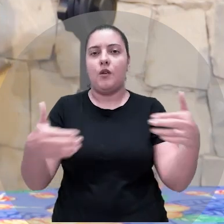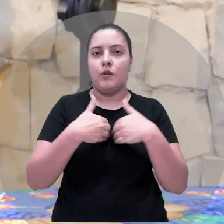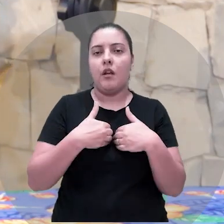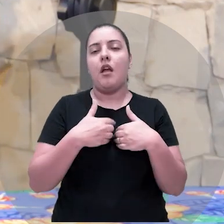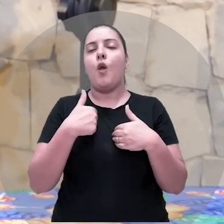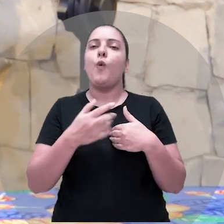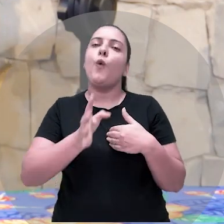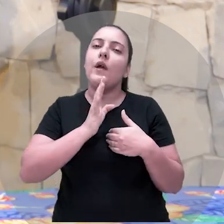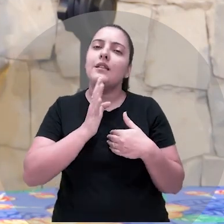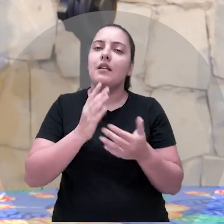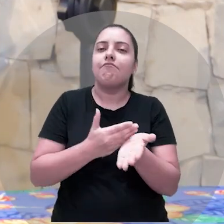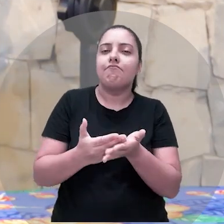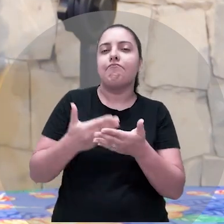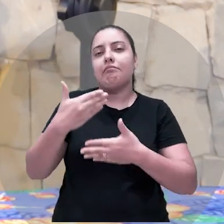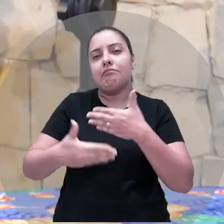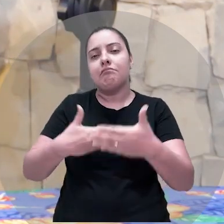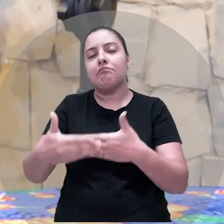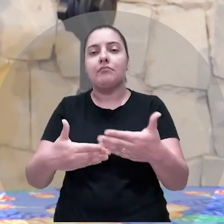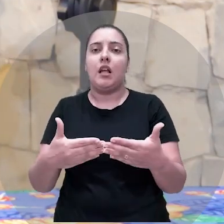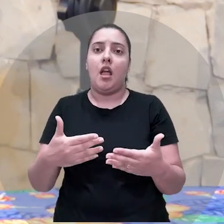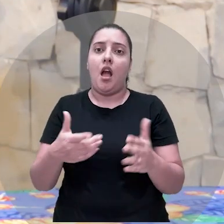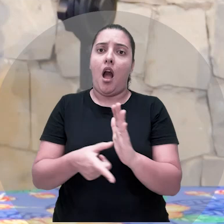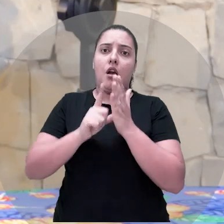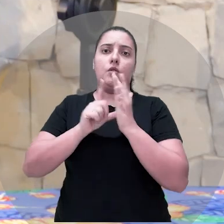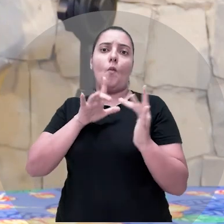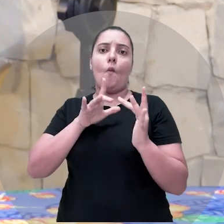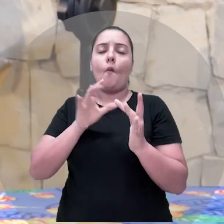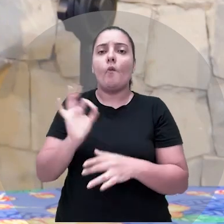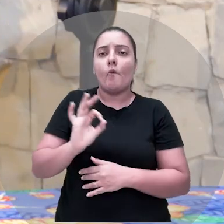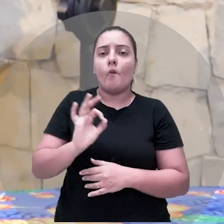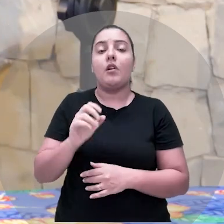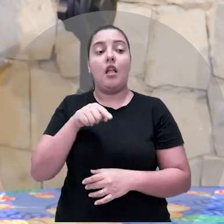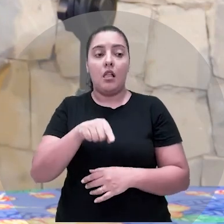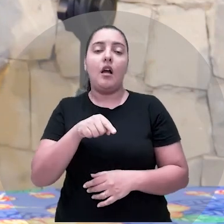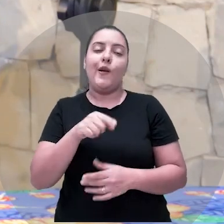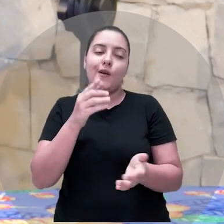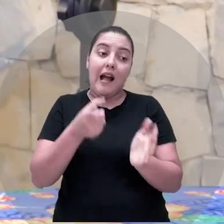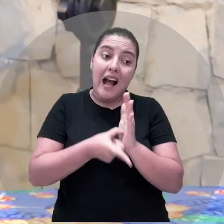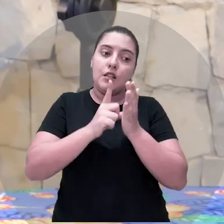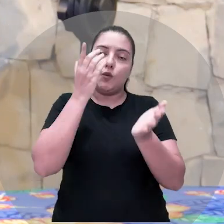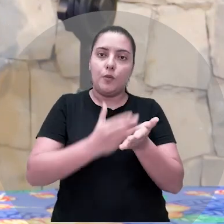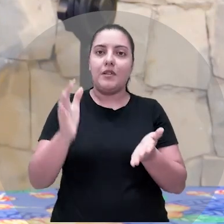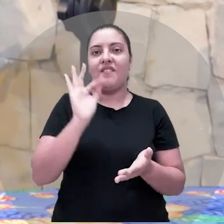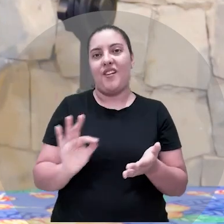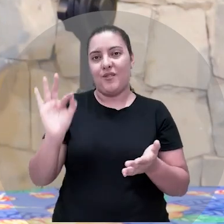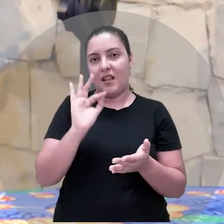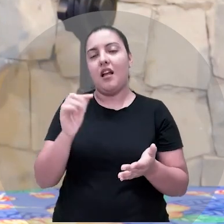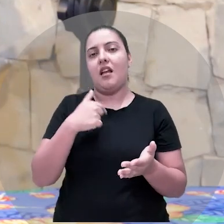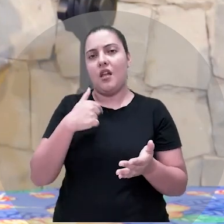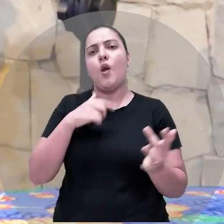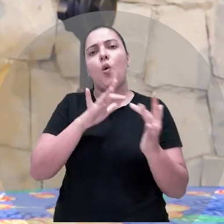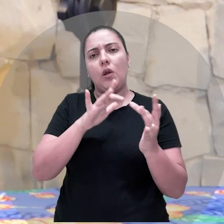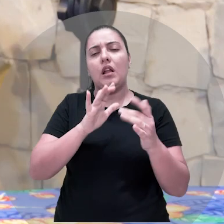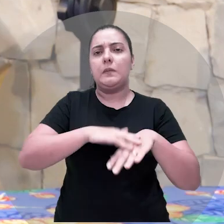né fui fazendo cursos lendo livros enfim e aí foi quando eu comecei a Faculdade me interessei muito por